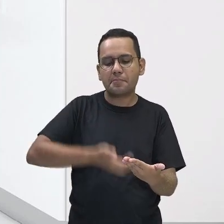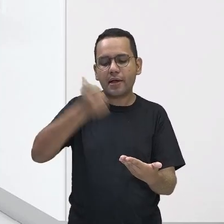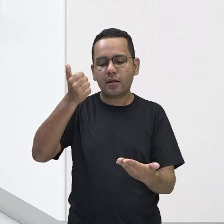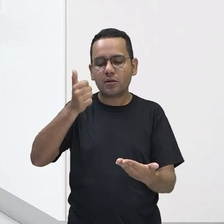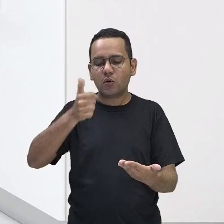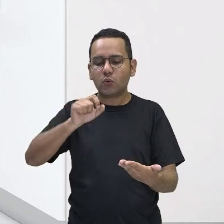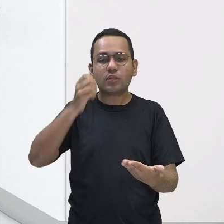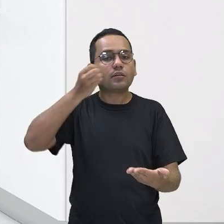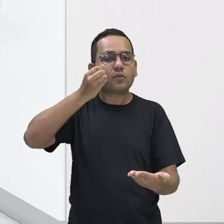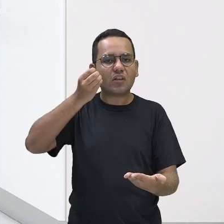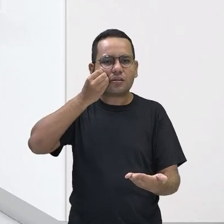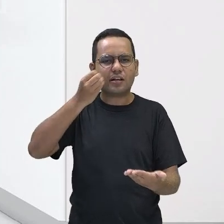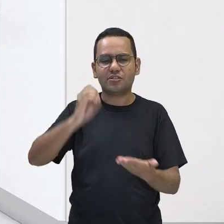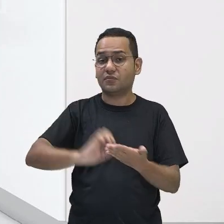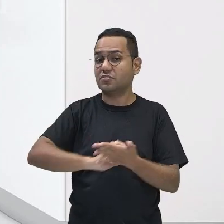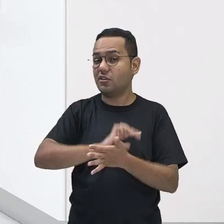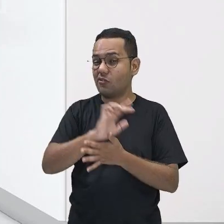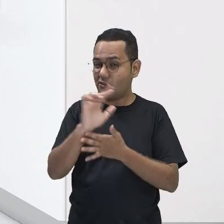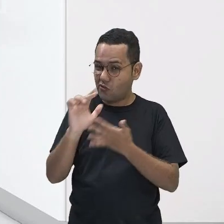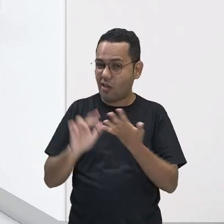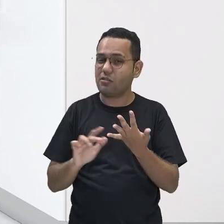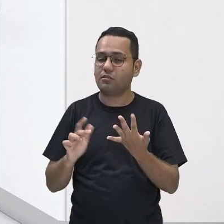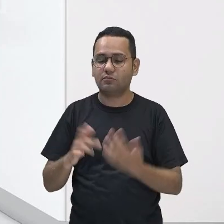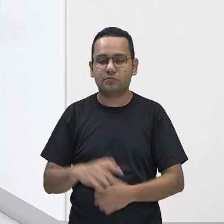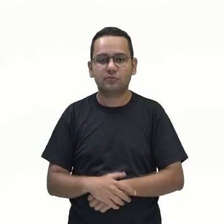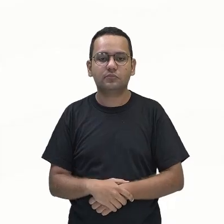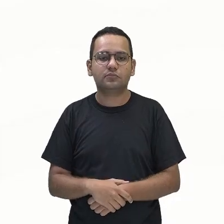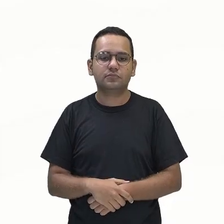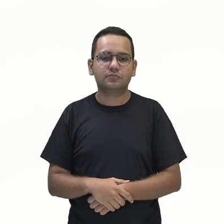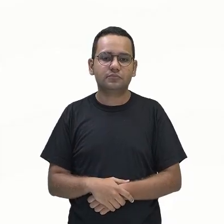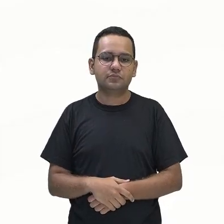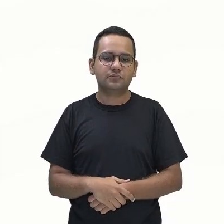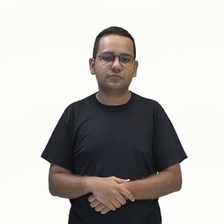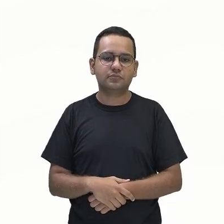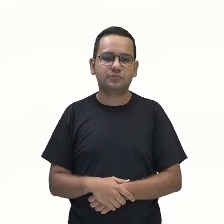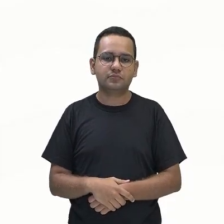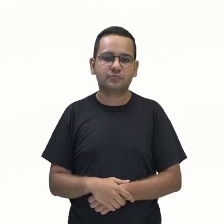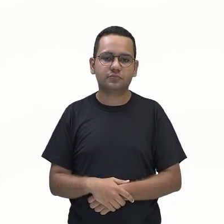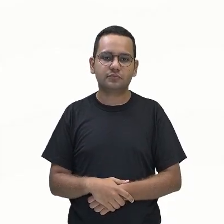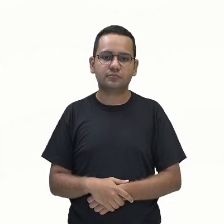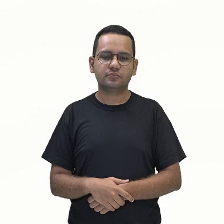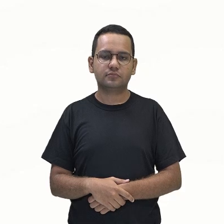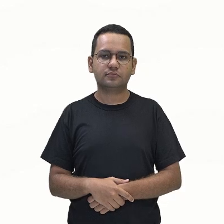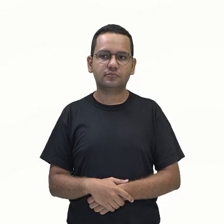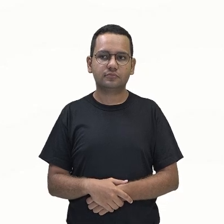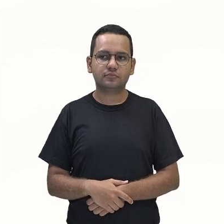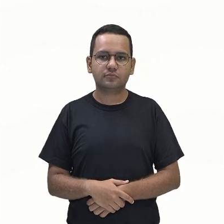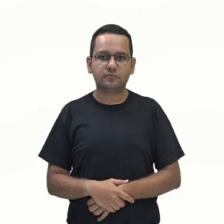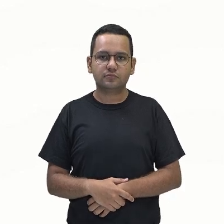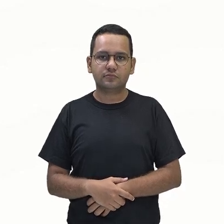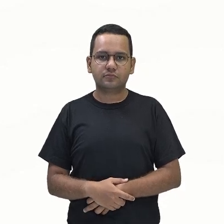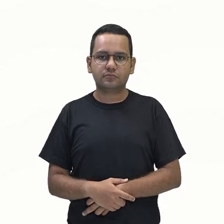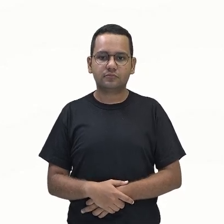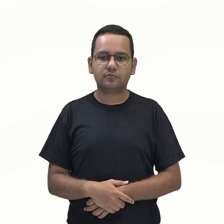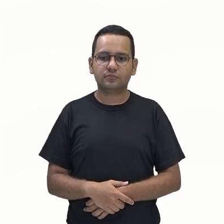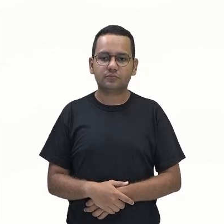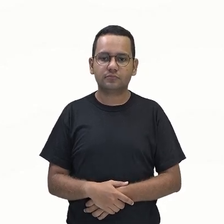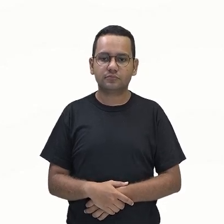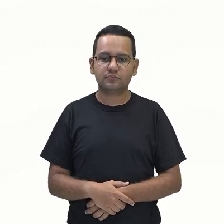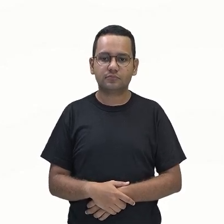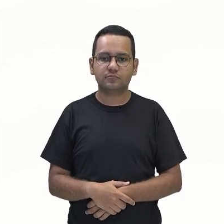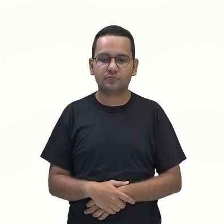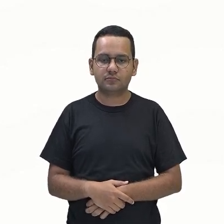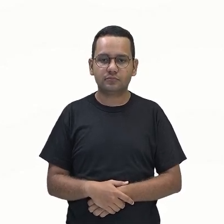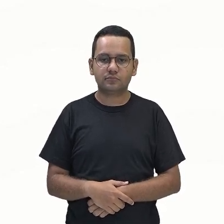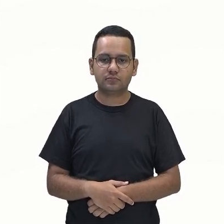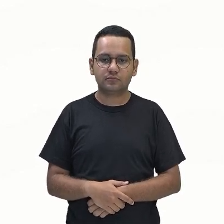das experimentações que foram feitas? Vejam aí sobre resultados. Os resultados, né, aí